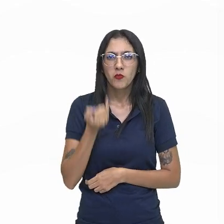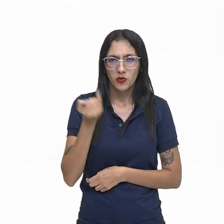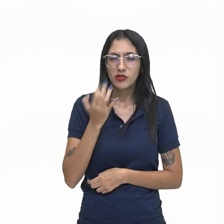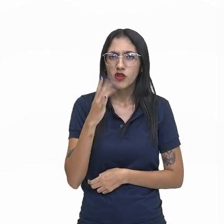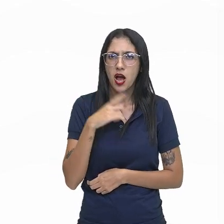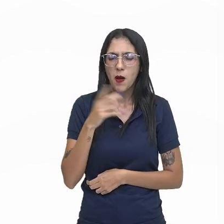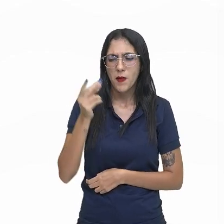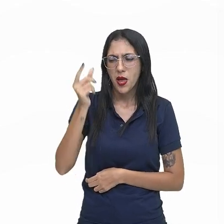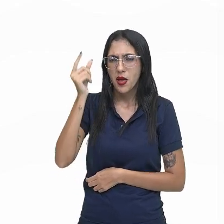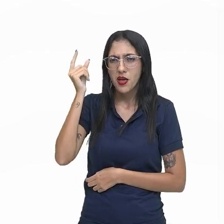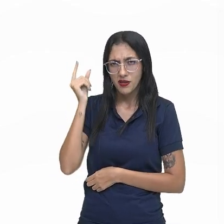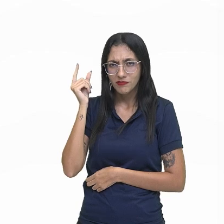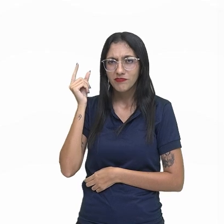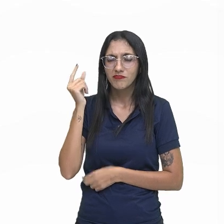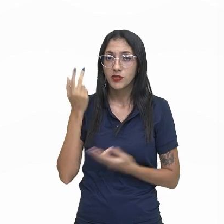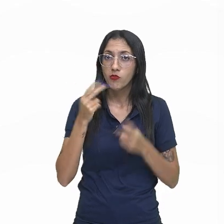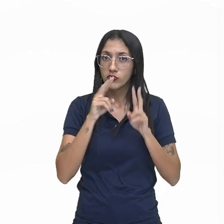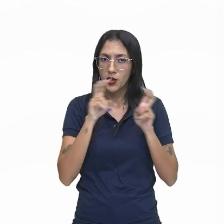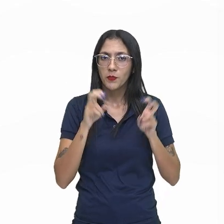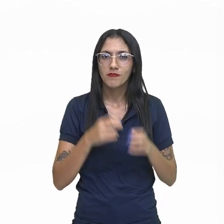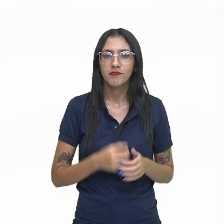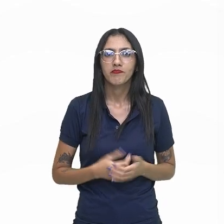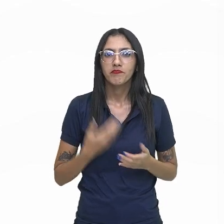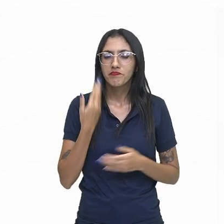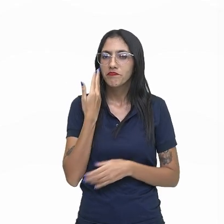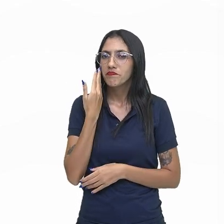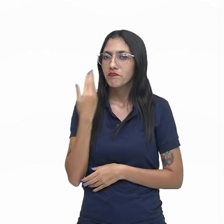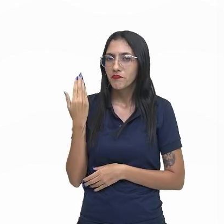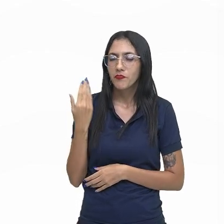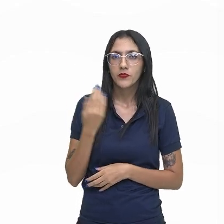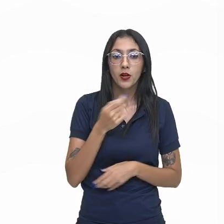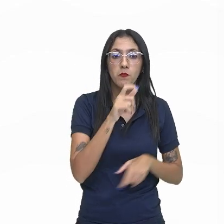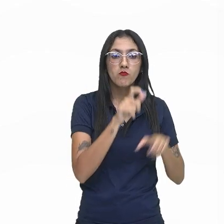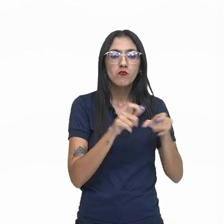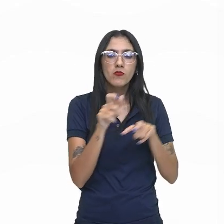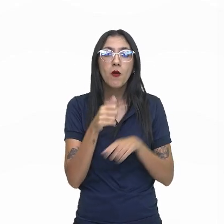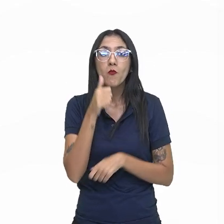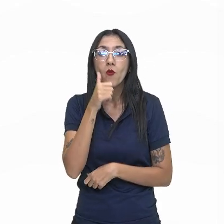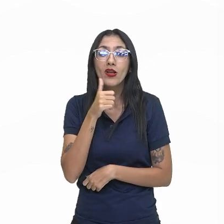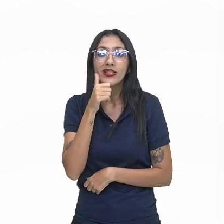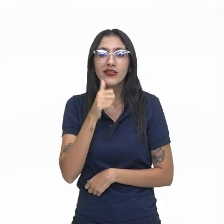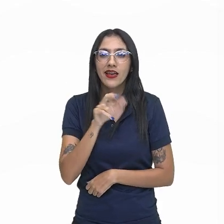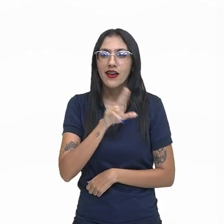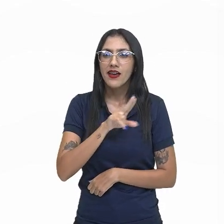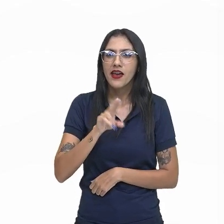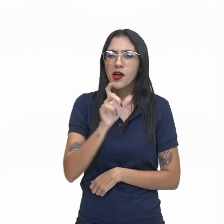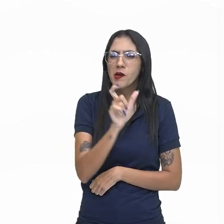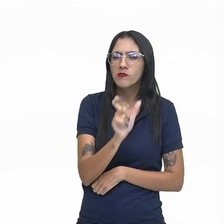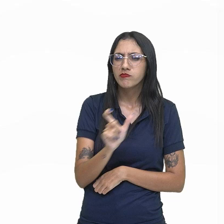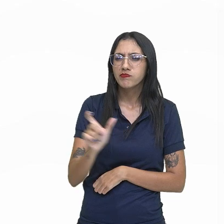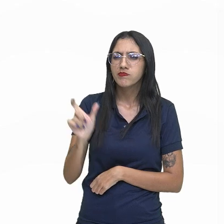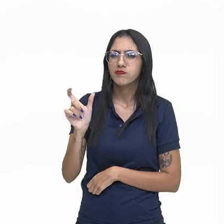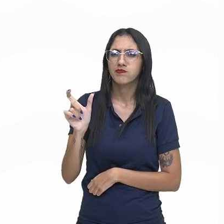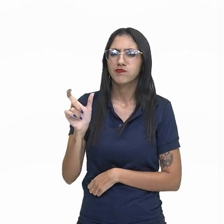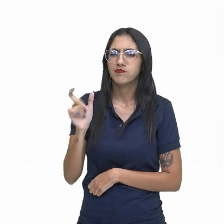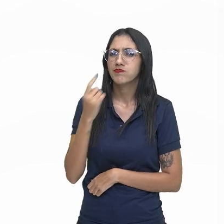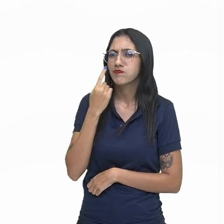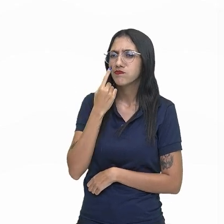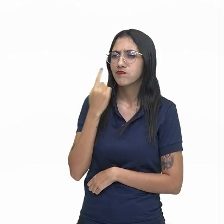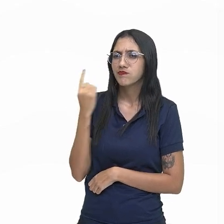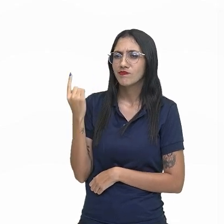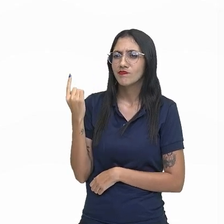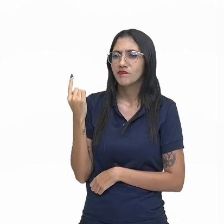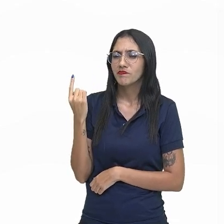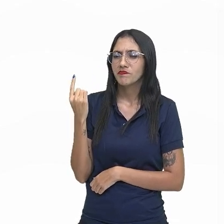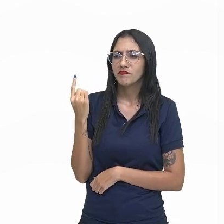muito tempo. Então, antigamente, as moças chamavam-se mademoiselles. Olha, que eu acho